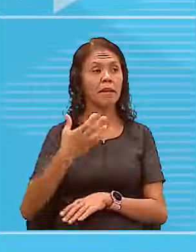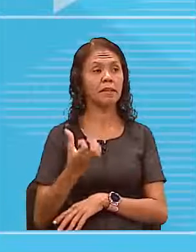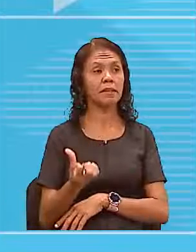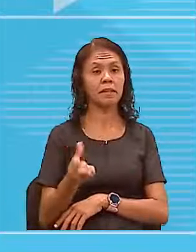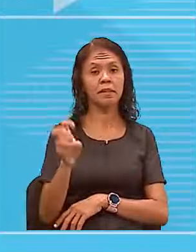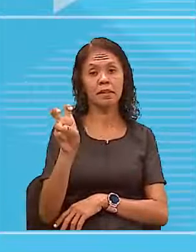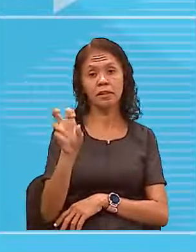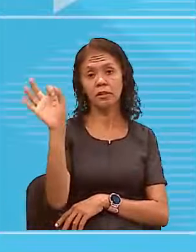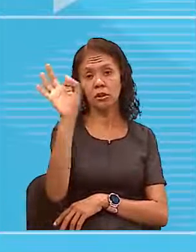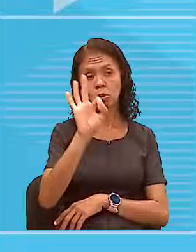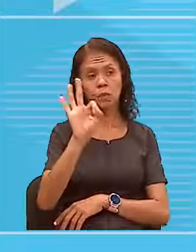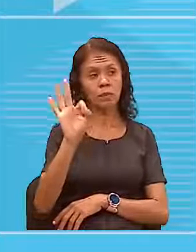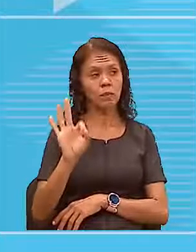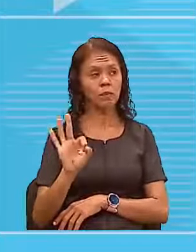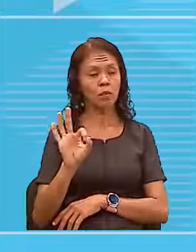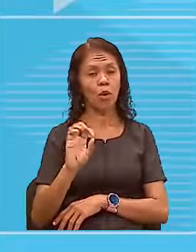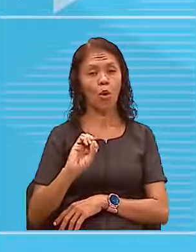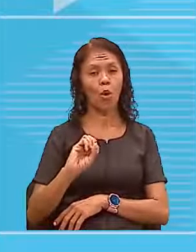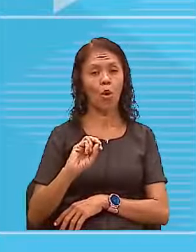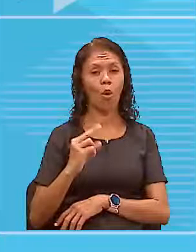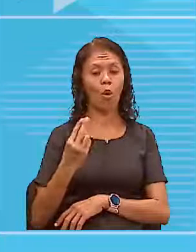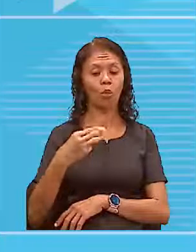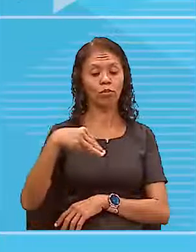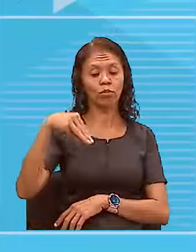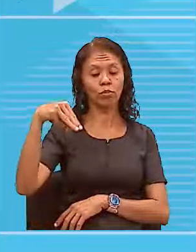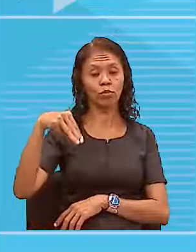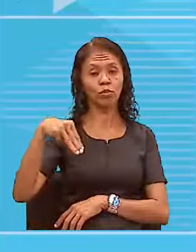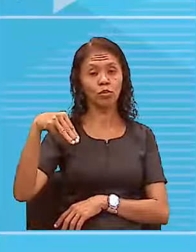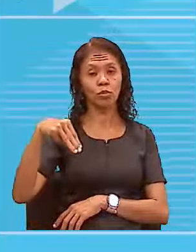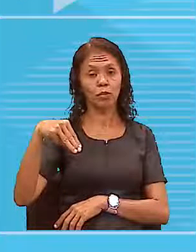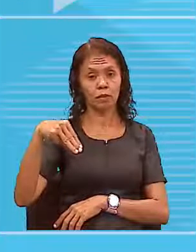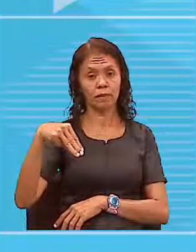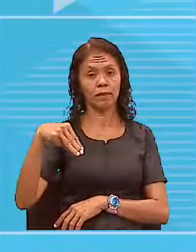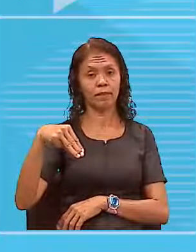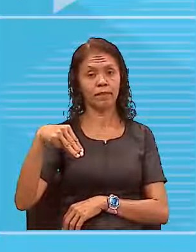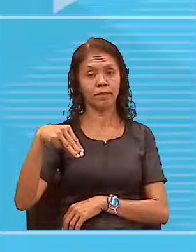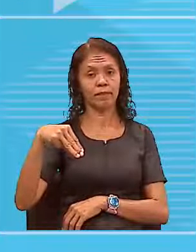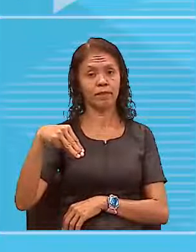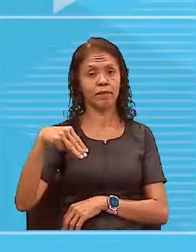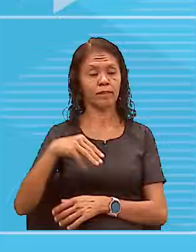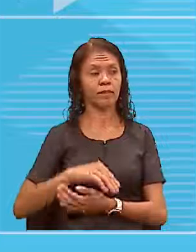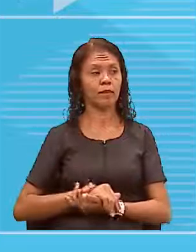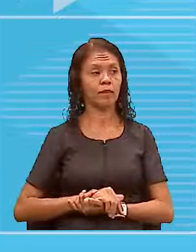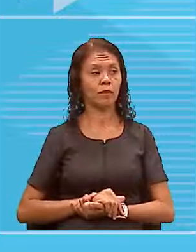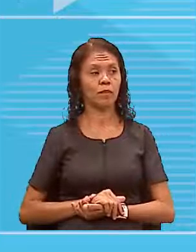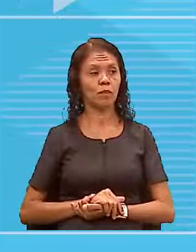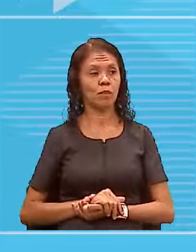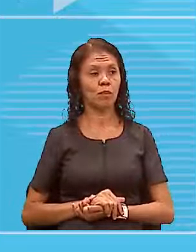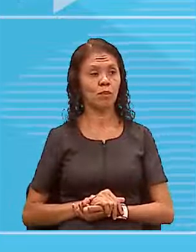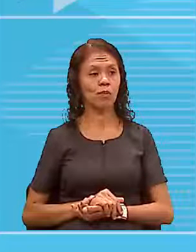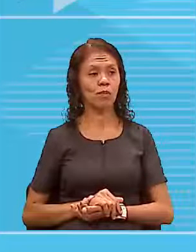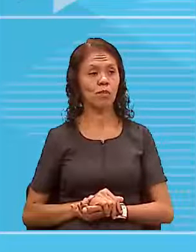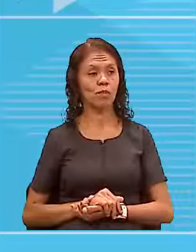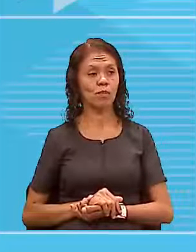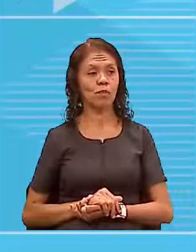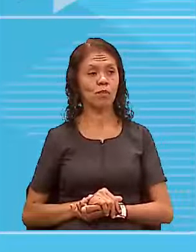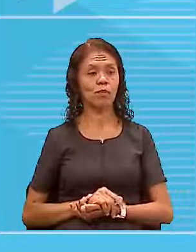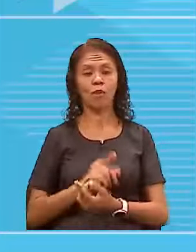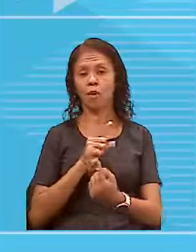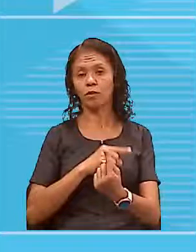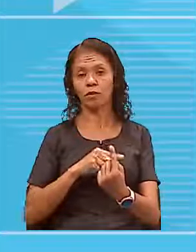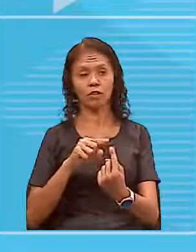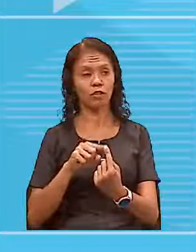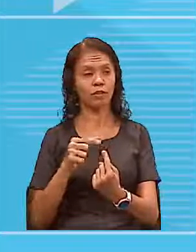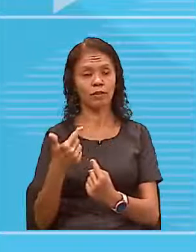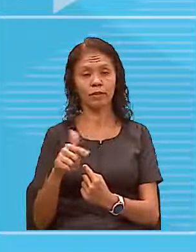do Grande Disseu ou na região do Mocambi, eu vou escolher onde tem 65%. Olha a meta. Só que a minha meta não foi atingida aqui, ó.